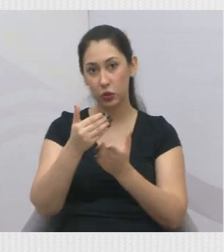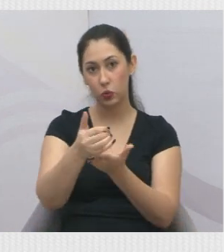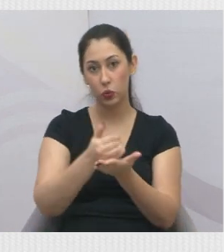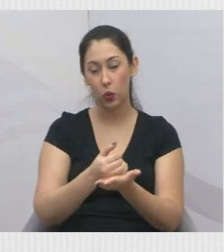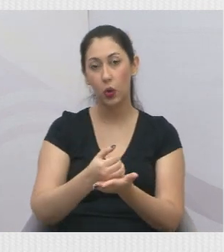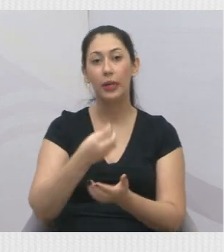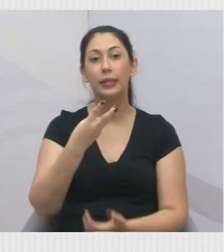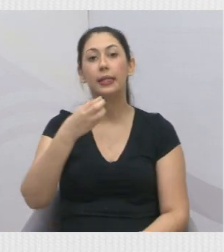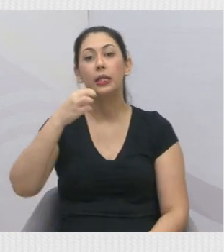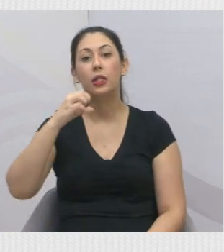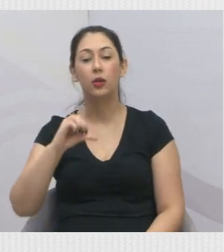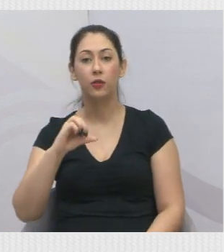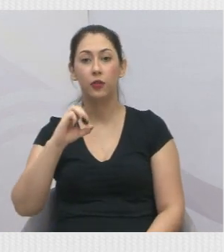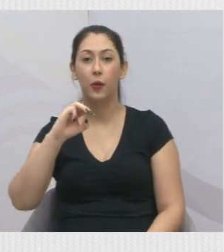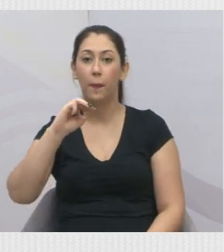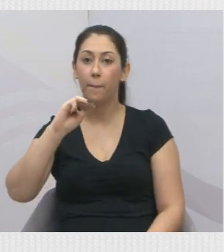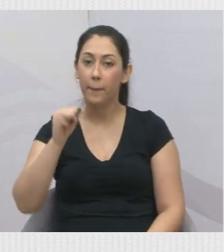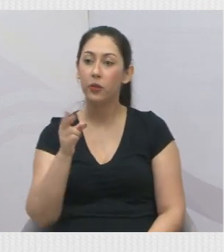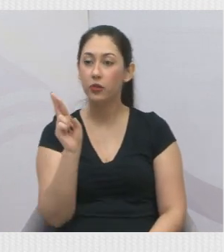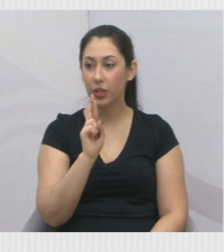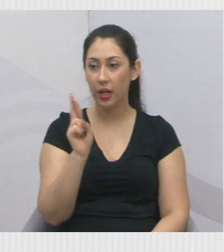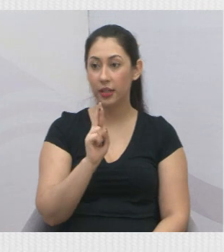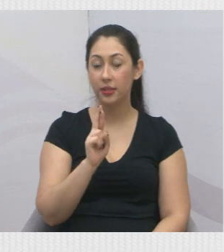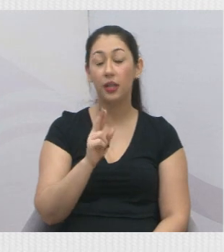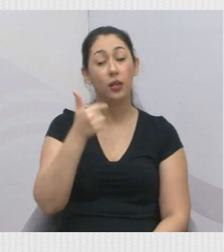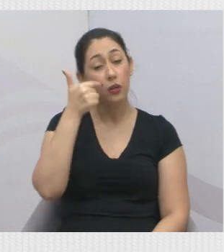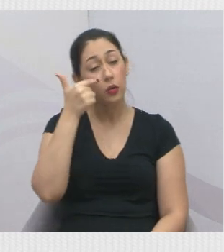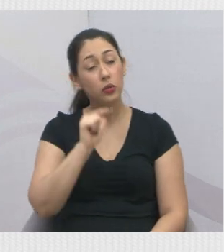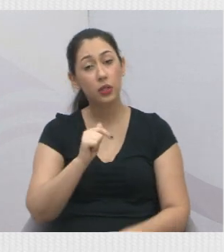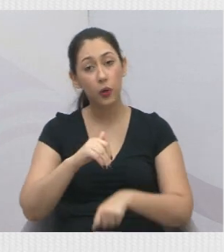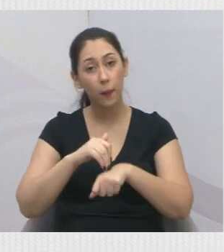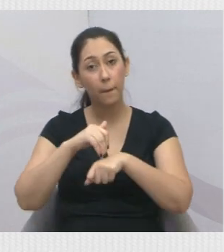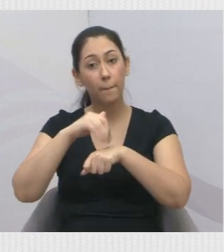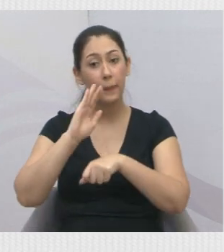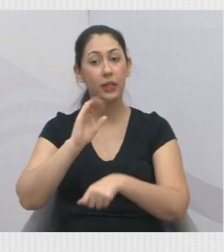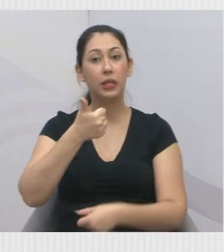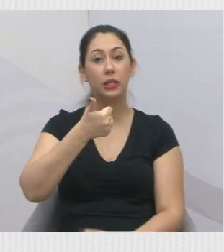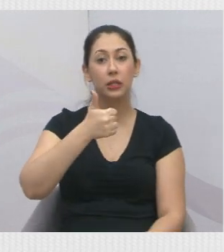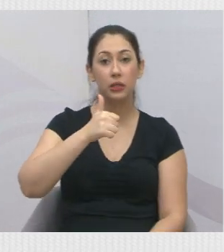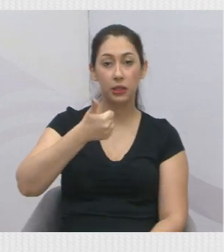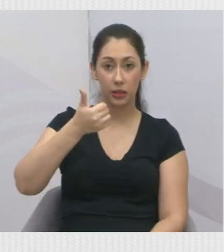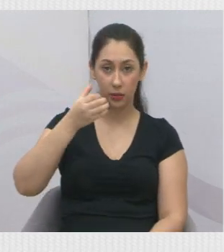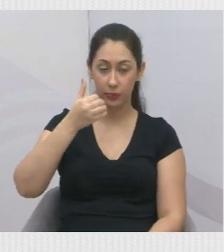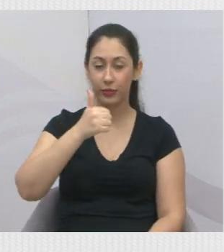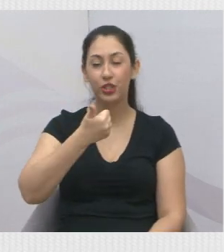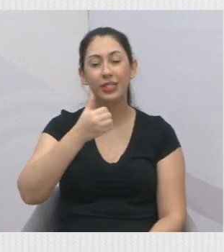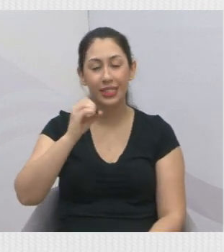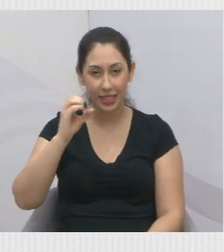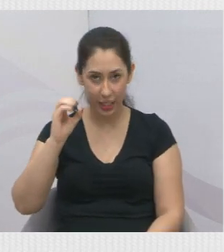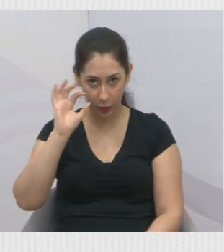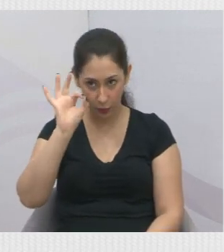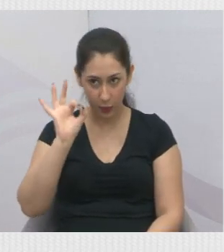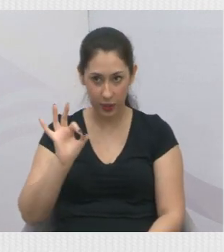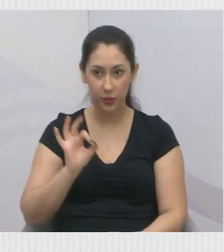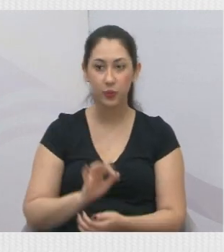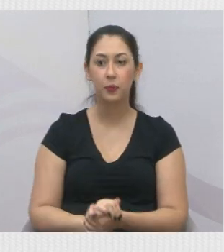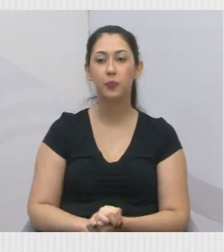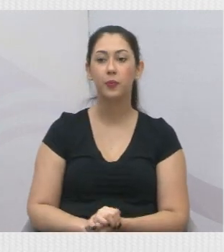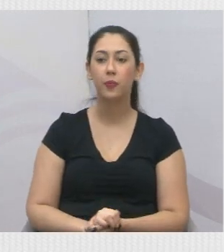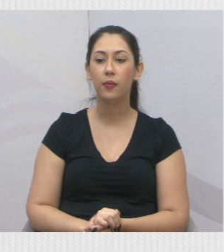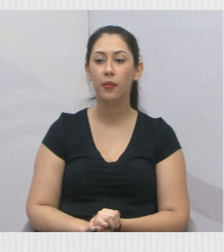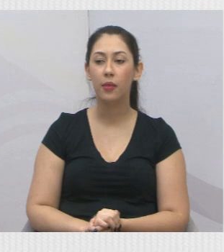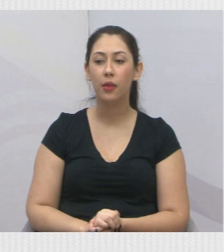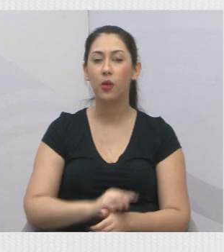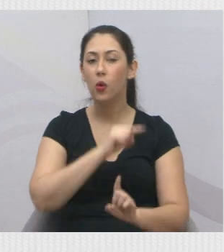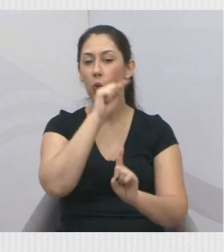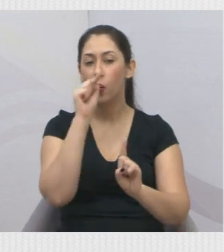R$ 39.710.000, atingindo uma meta de 133%, também superando a meta orçada. Operações de crédito,